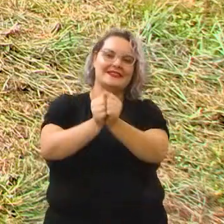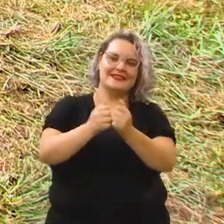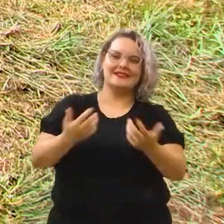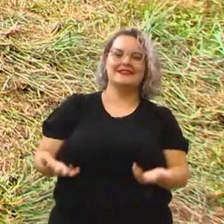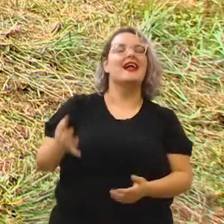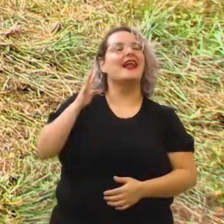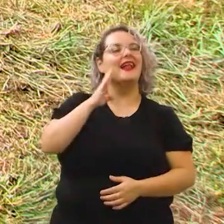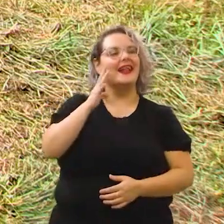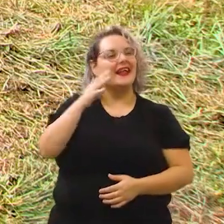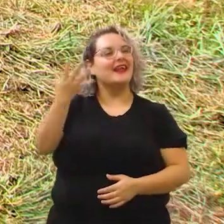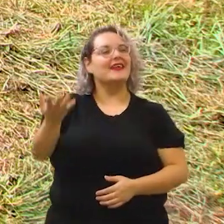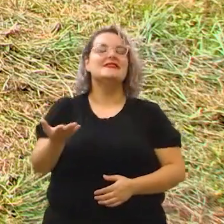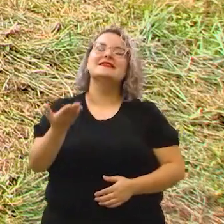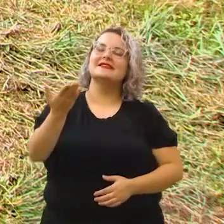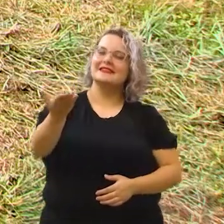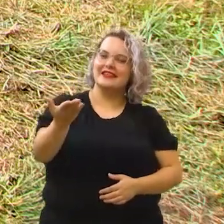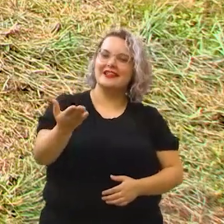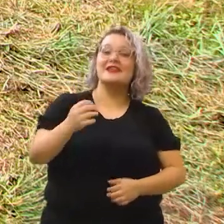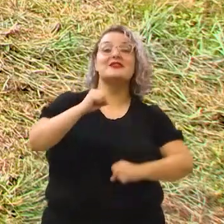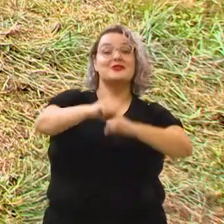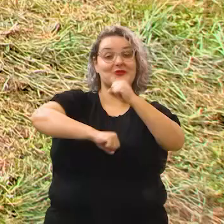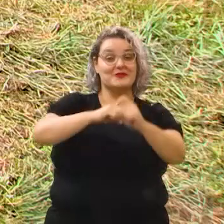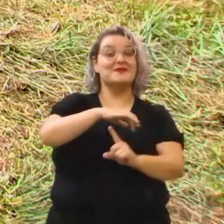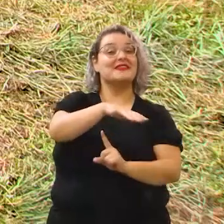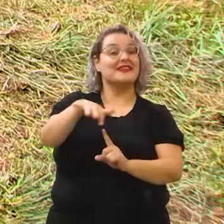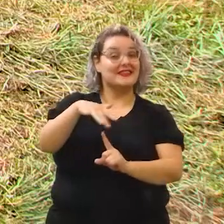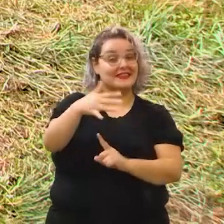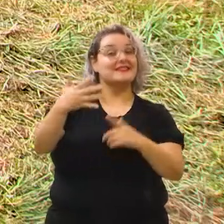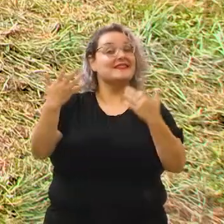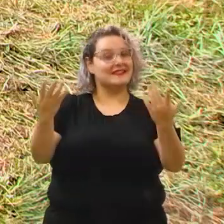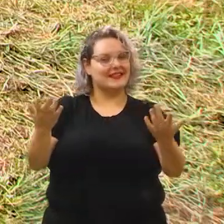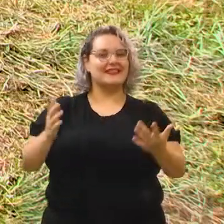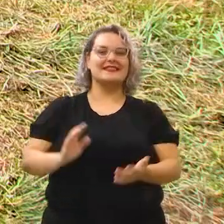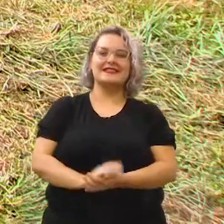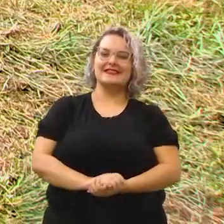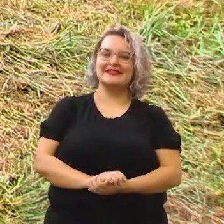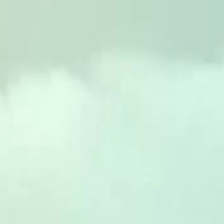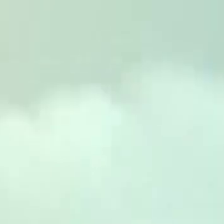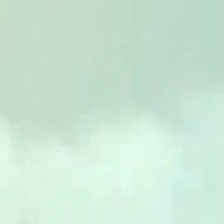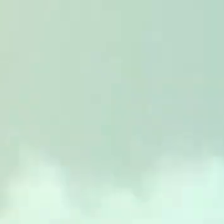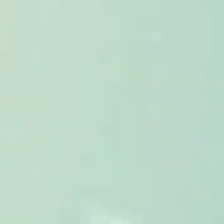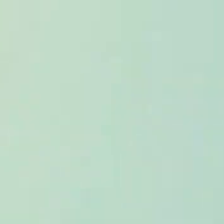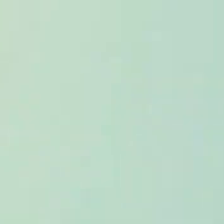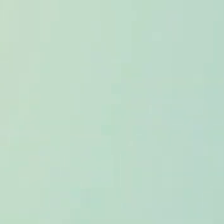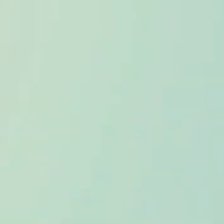estar juntos aí. Legal, legal. É isso aí, pessoal. Giro Ambiental.